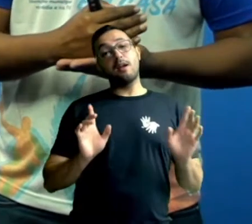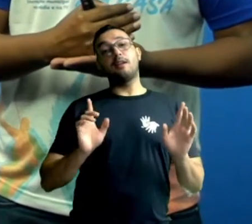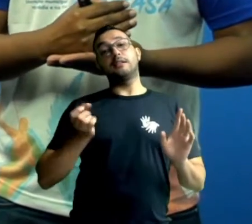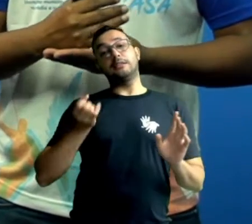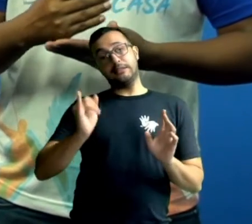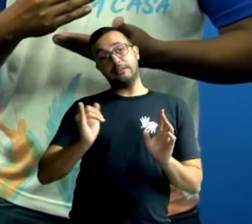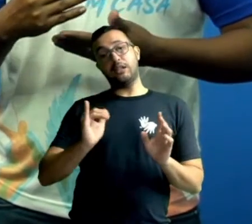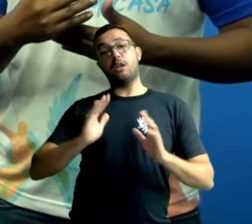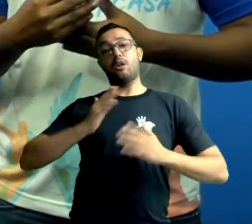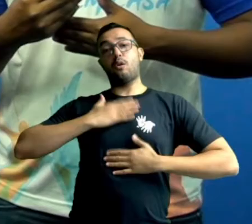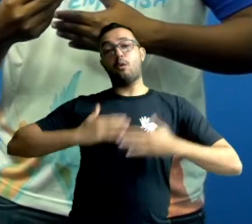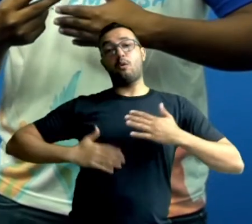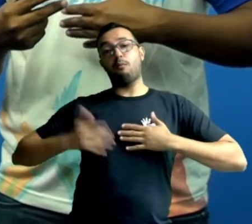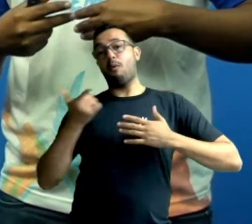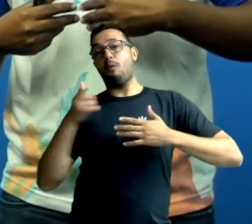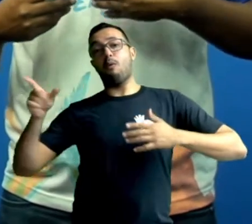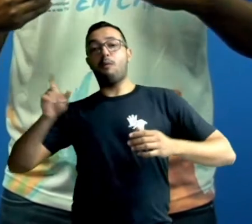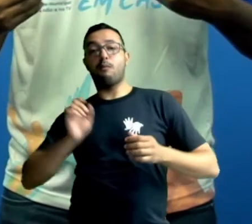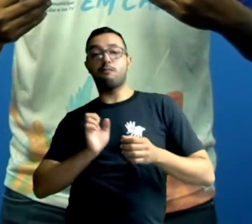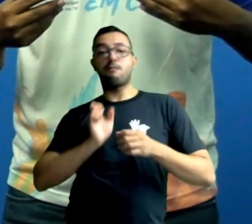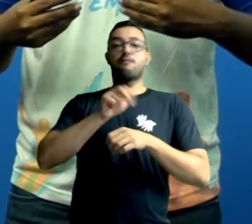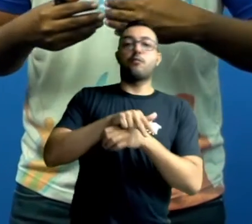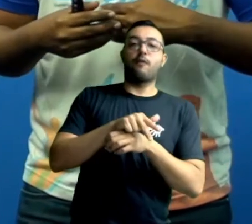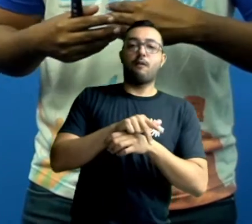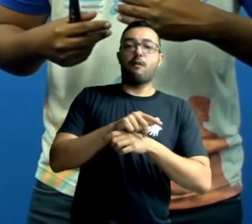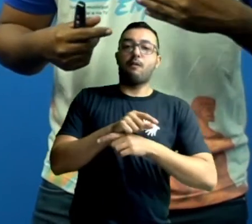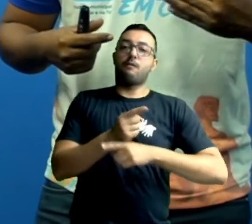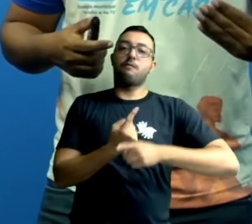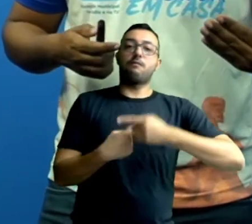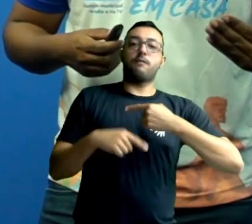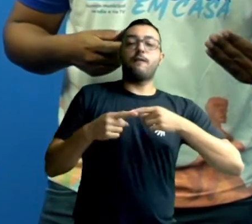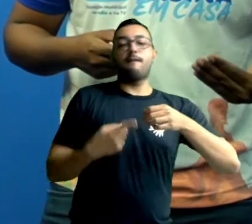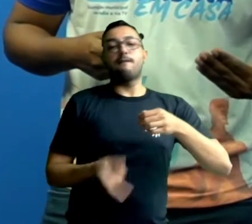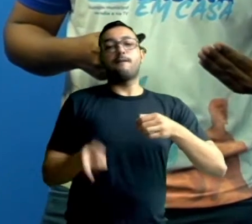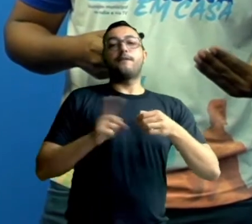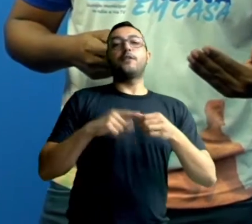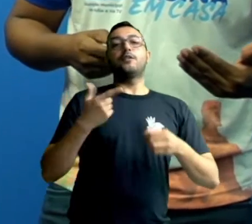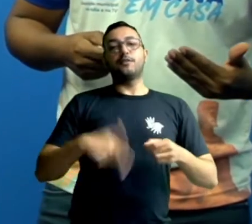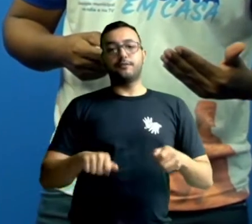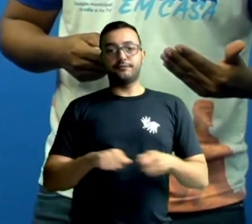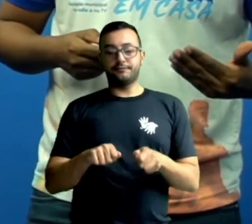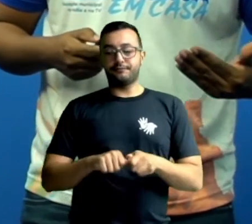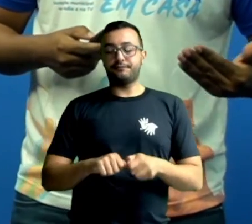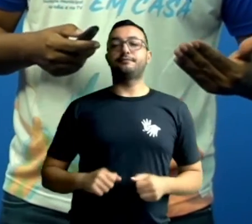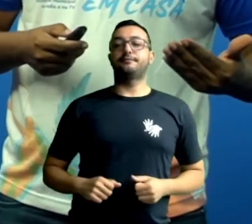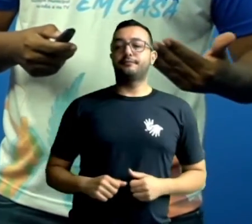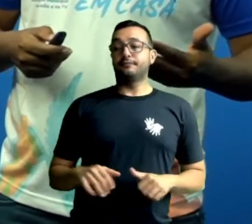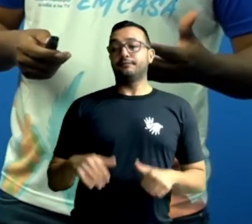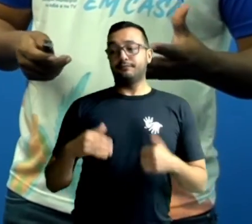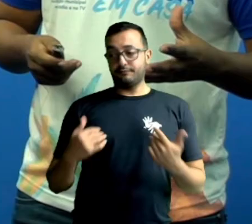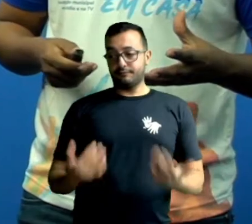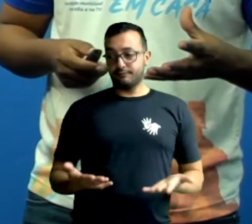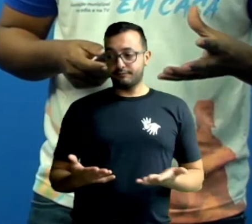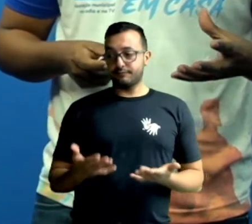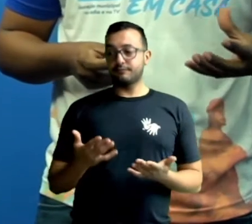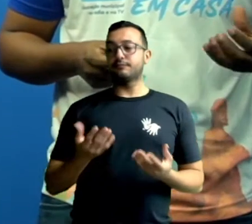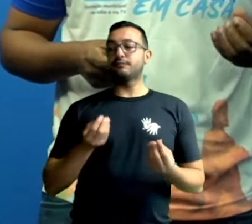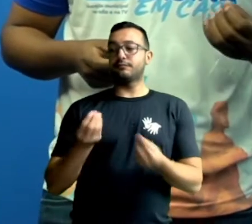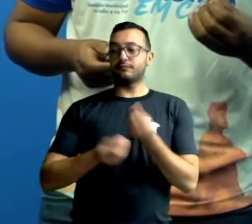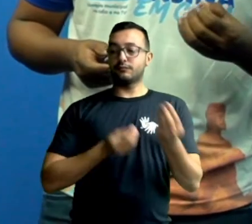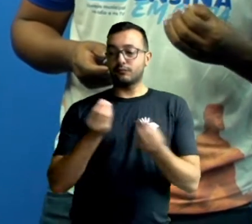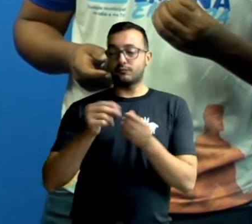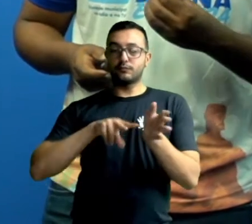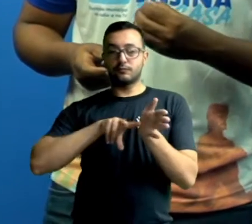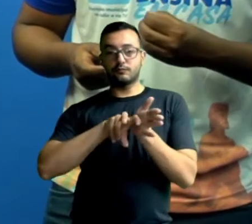novo organismo, ele começa a se reativar e a se reproduzir novamente. Então, como atua